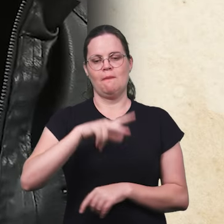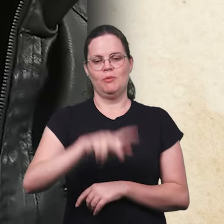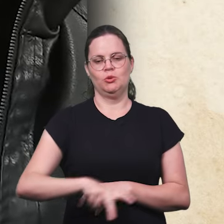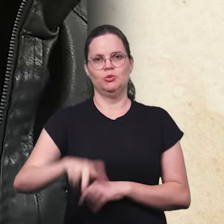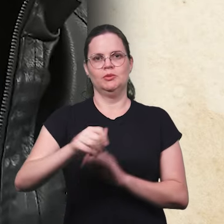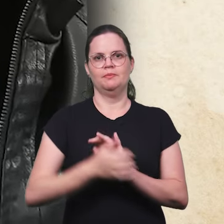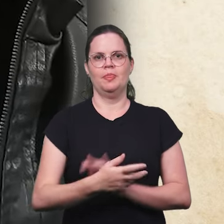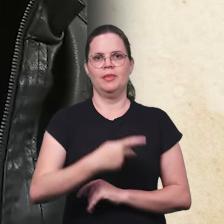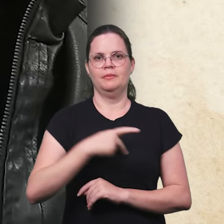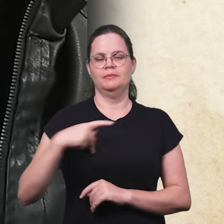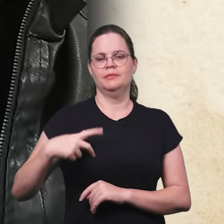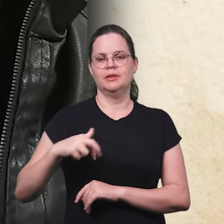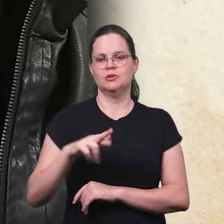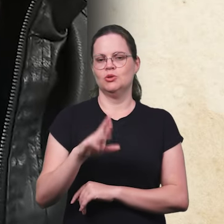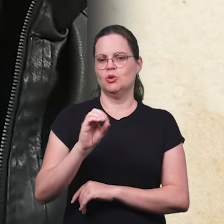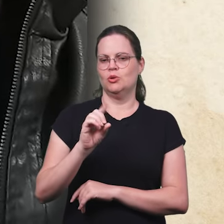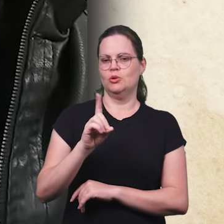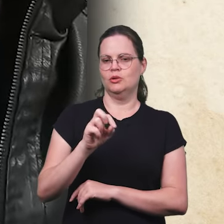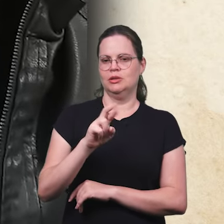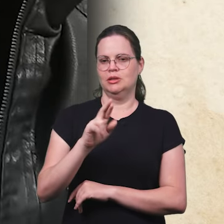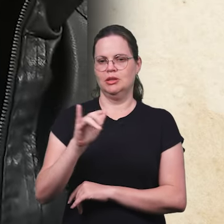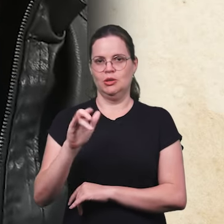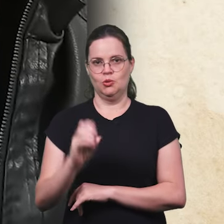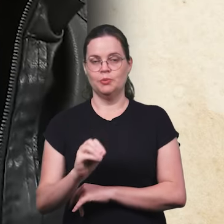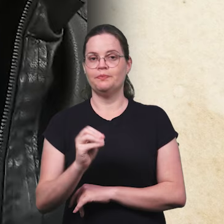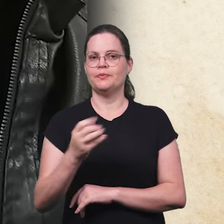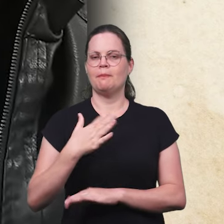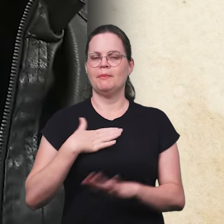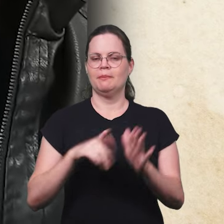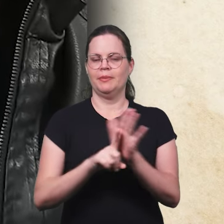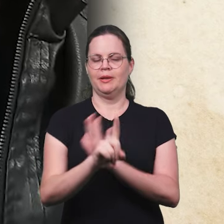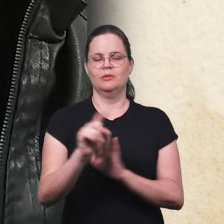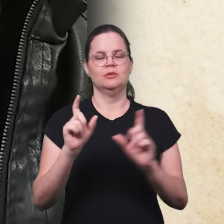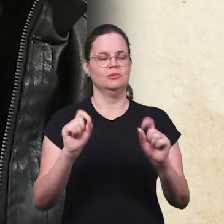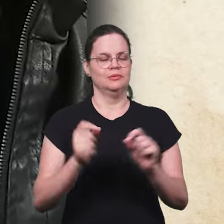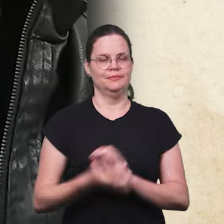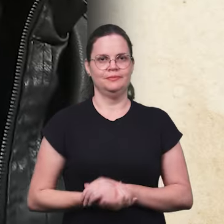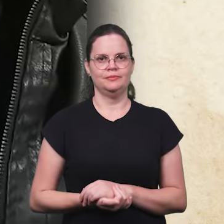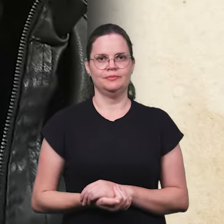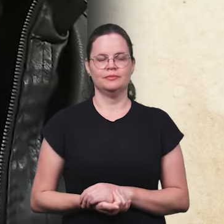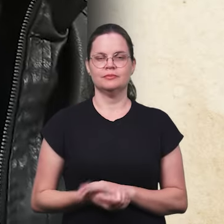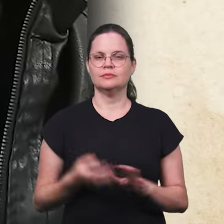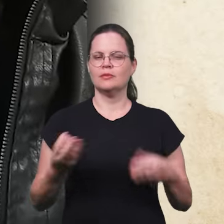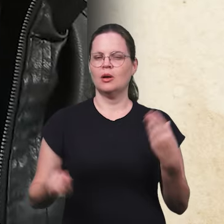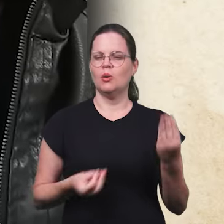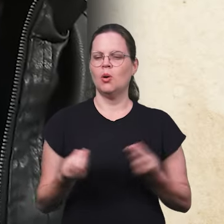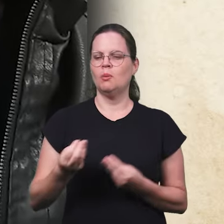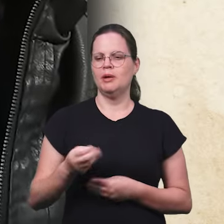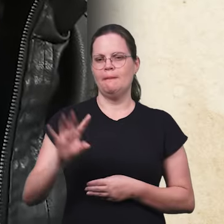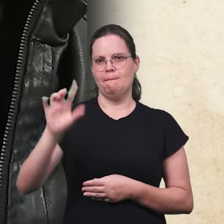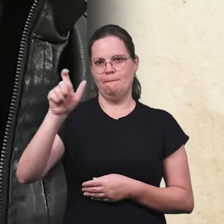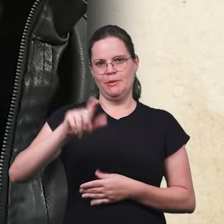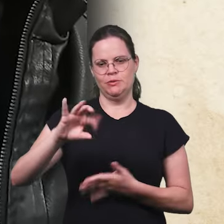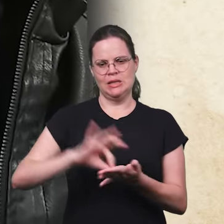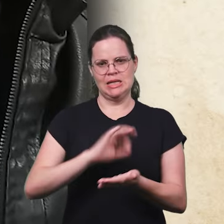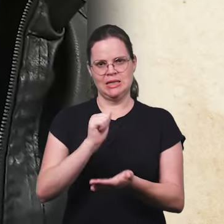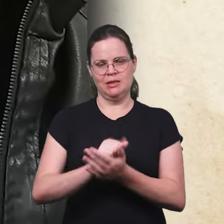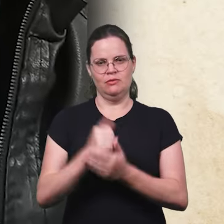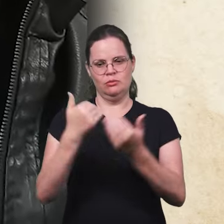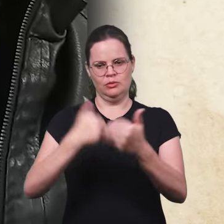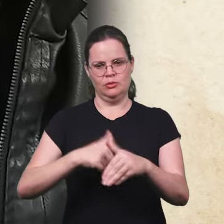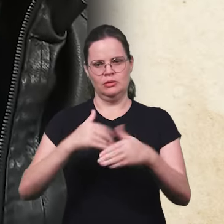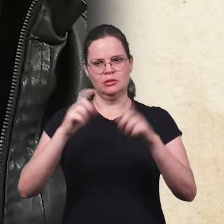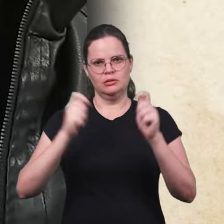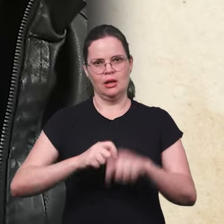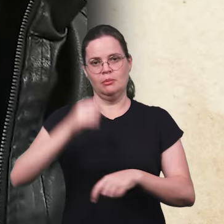Gonçalves. A minha pergunta para hoje é a seguinte: como que o candidato pode evitar se comparar com